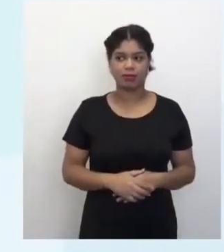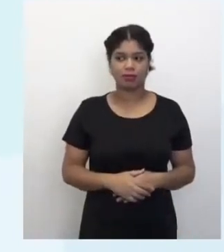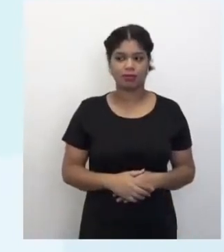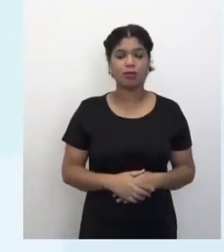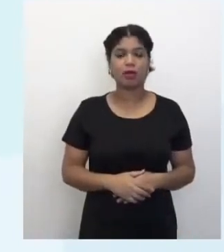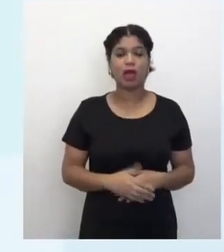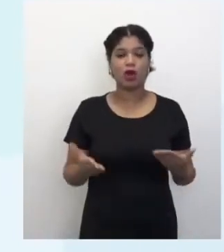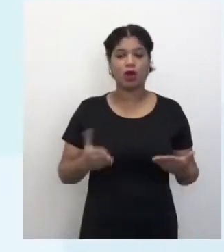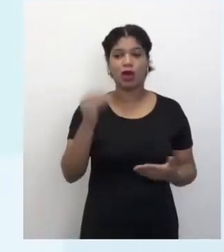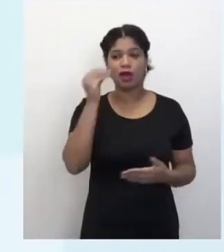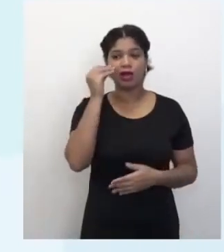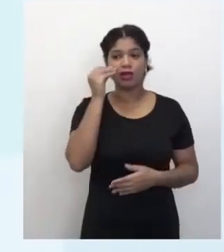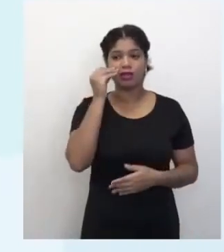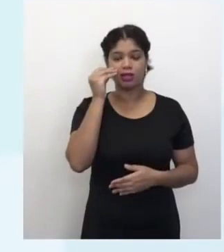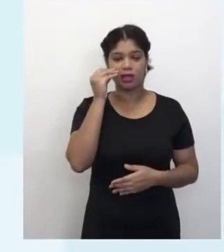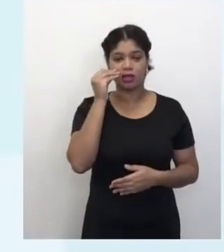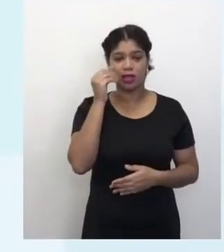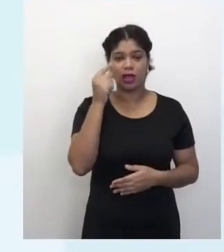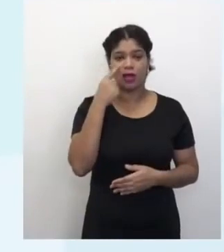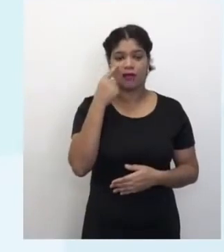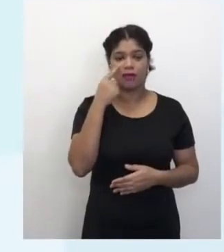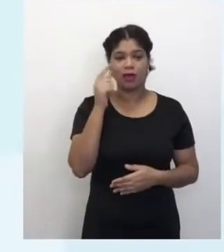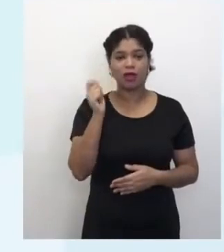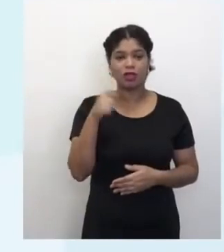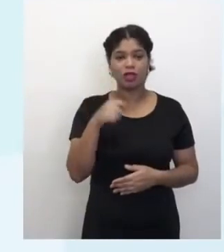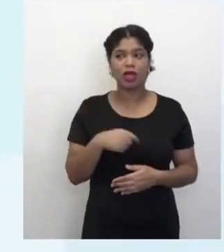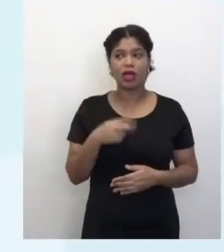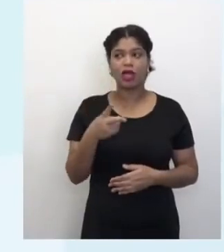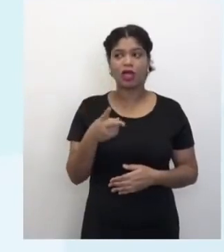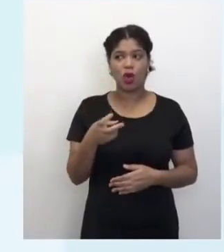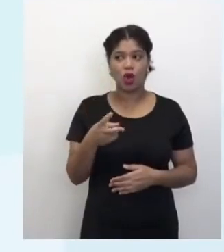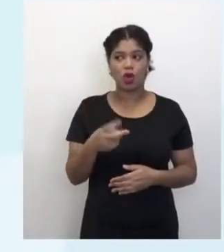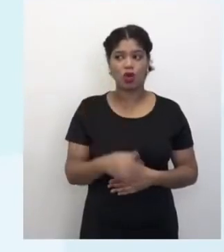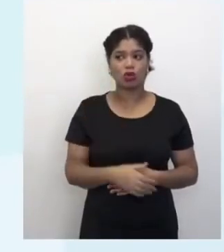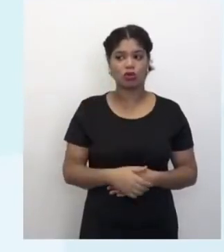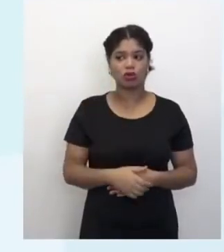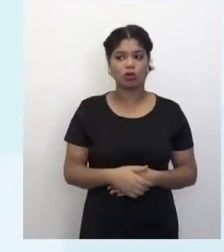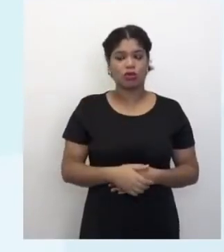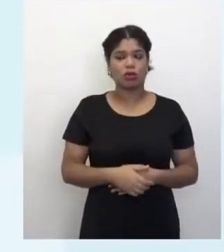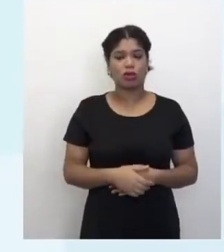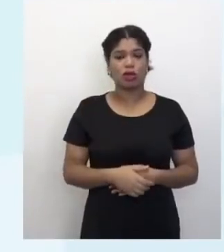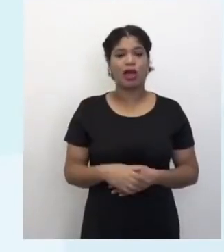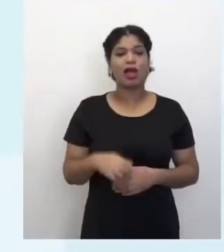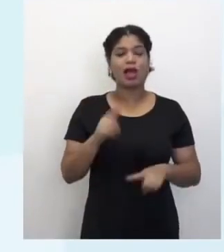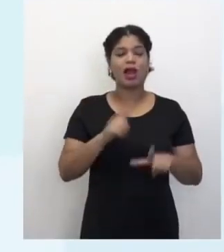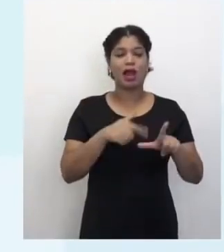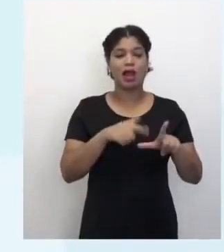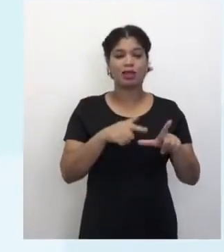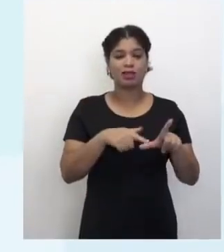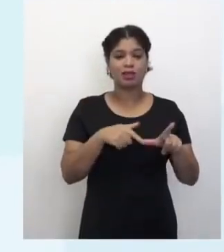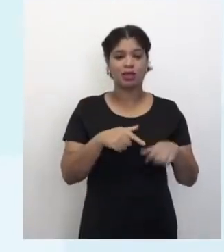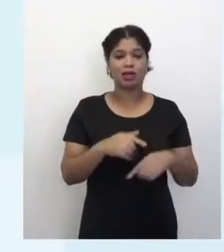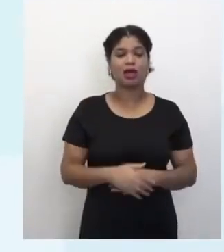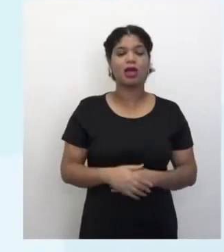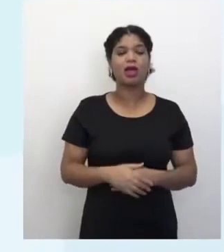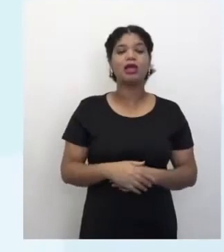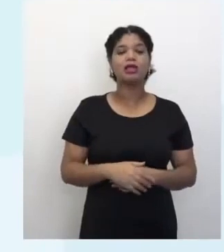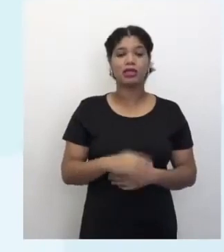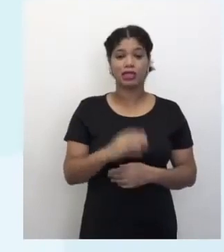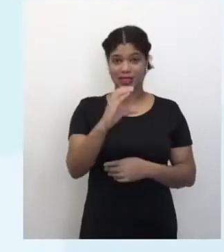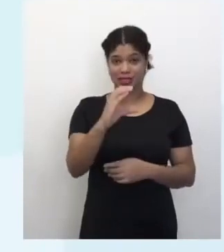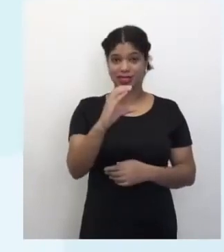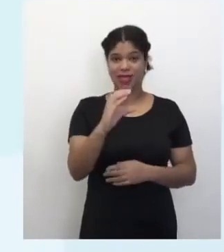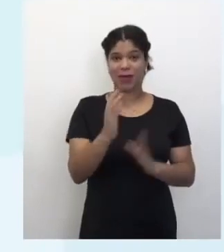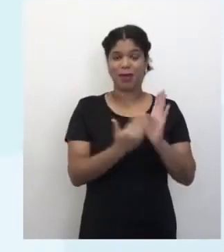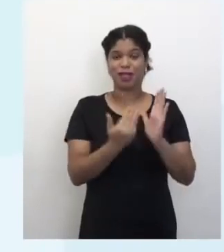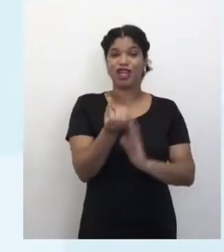agora tentar, chegou a vez de vocês, vamos tentar fazer um igual. O que que eu quero? Ó, na letra C, ainda da página 68, é a vez de